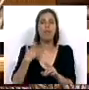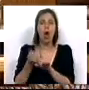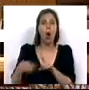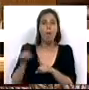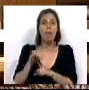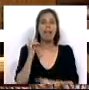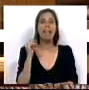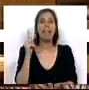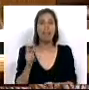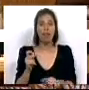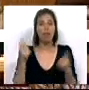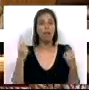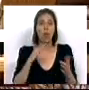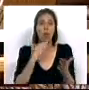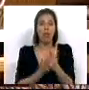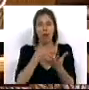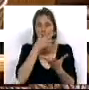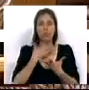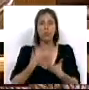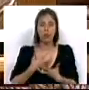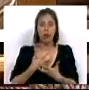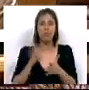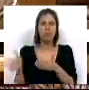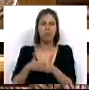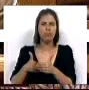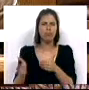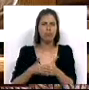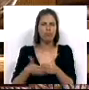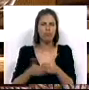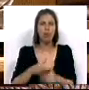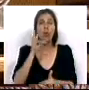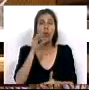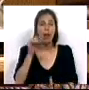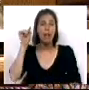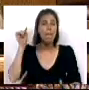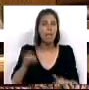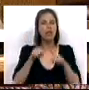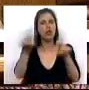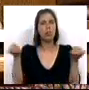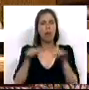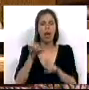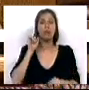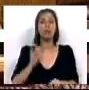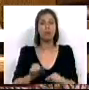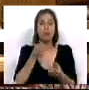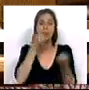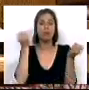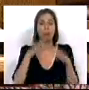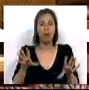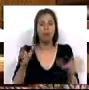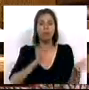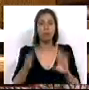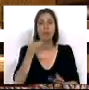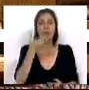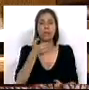do IVA, só podia dar num drama. O encerramento de cerca de 40 mil estabelecimentos, com a perda de cerca